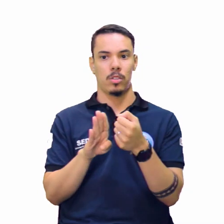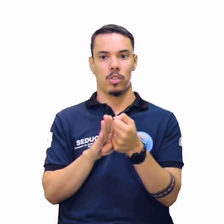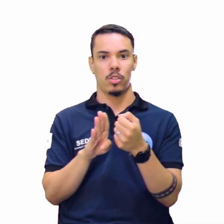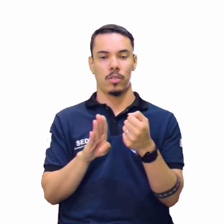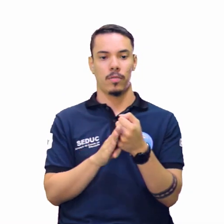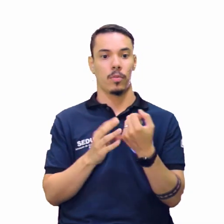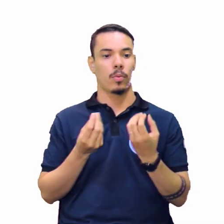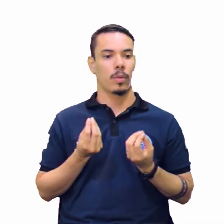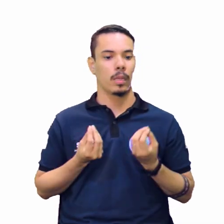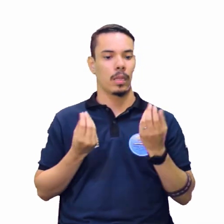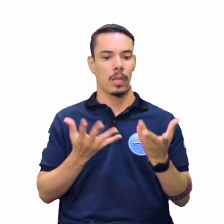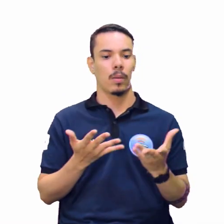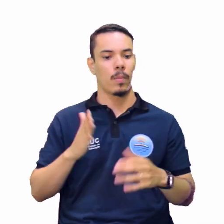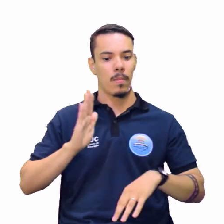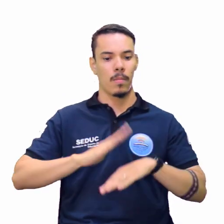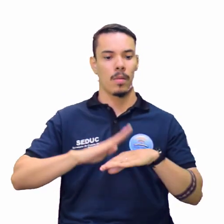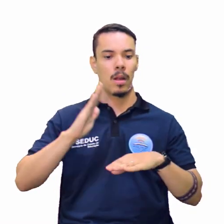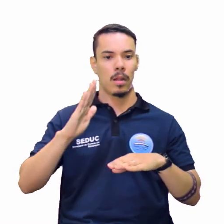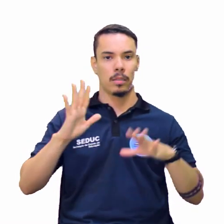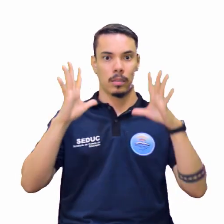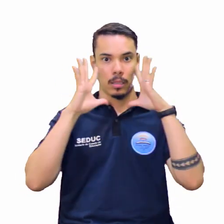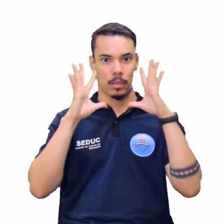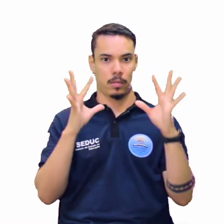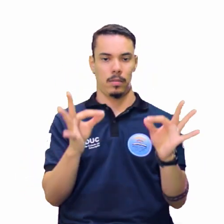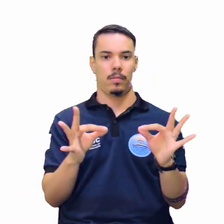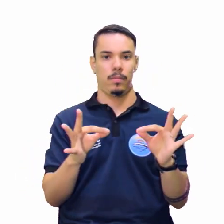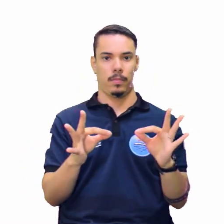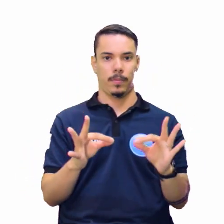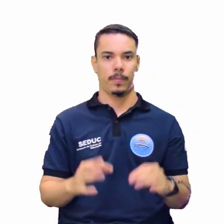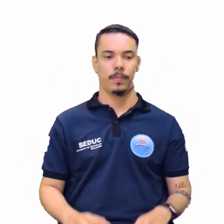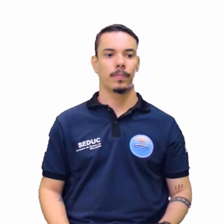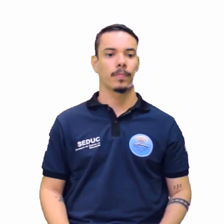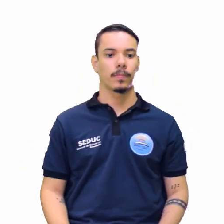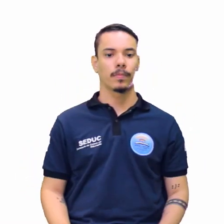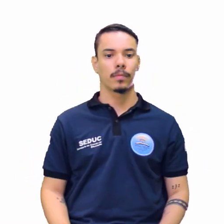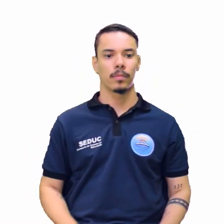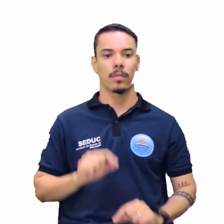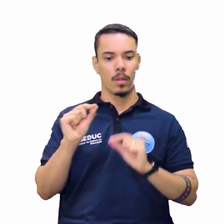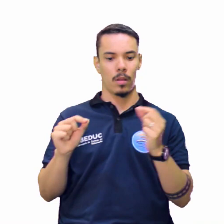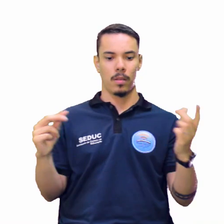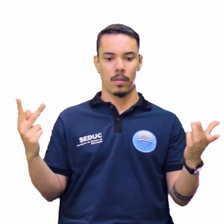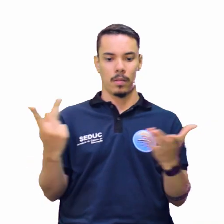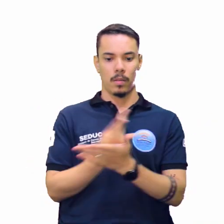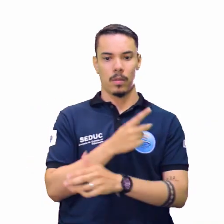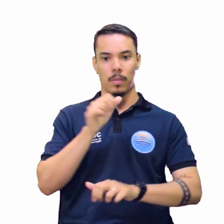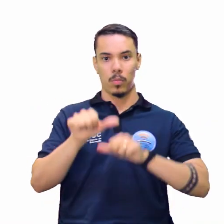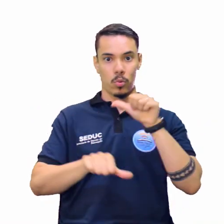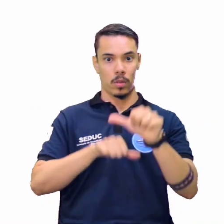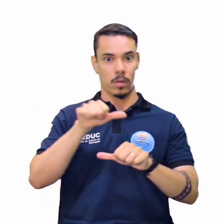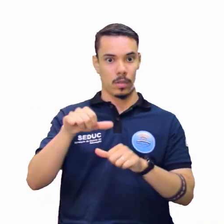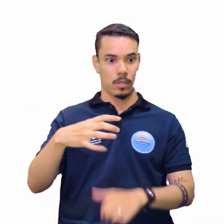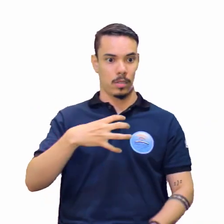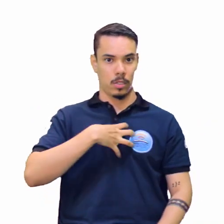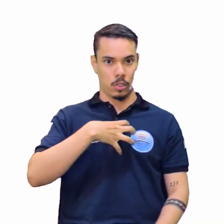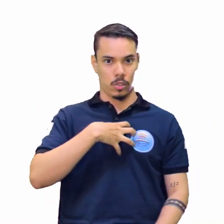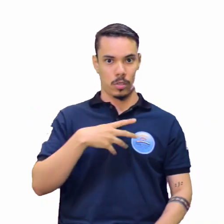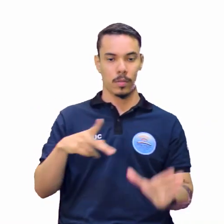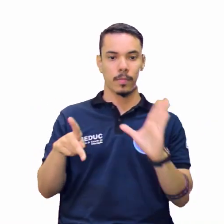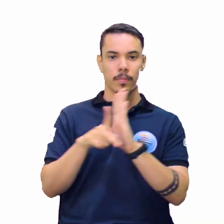ou seja deu uma para dar para chamar mais atenção que houve uma mudança de sentido